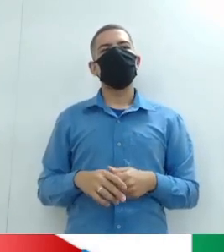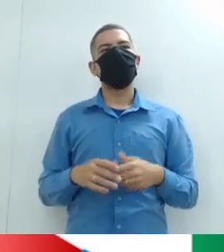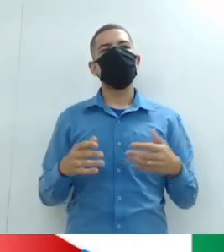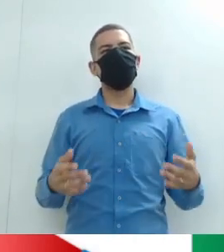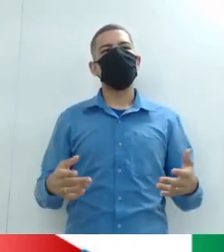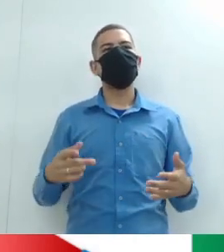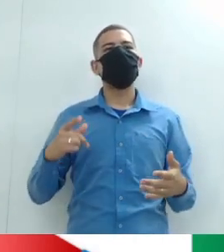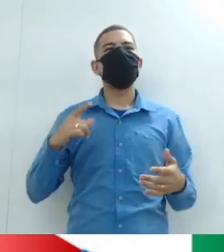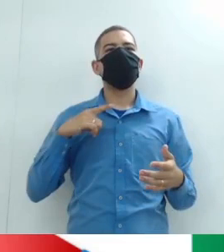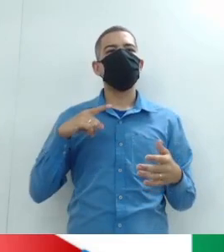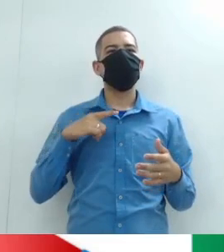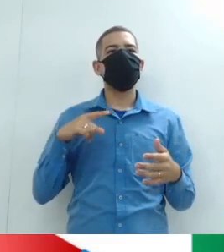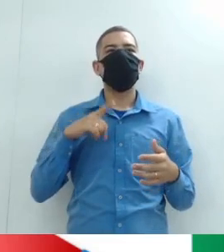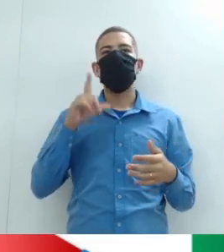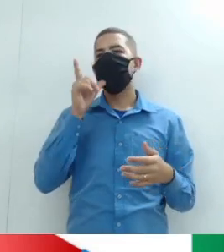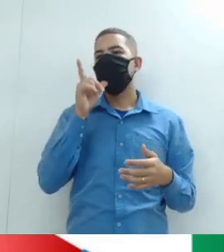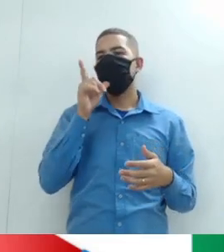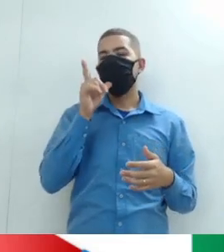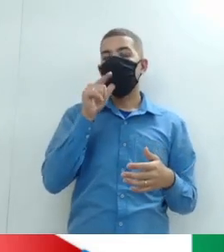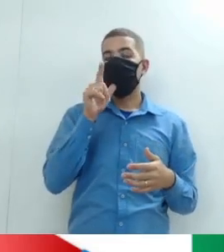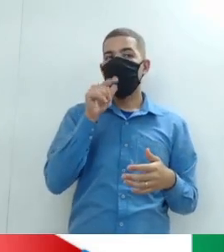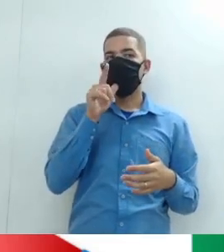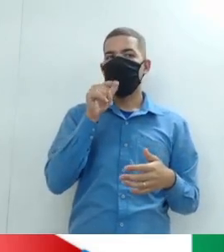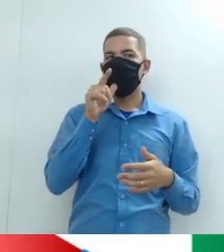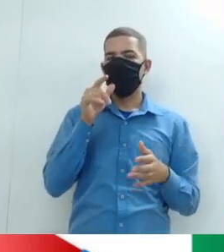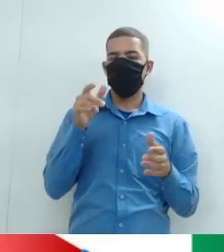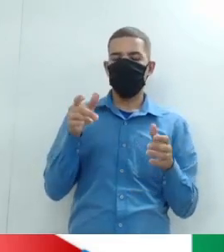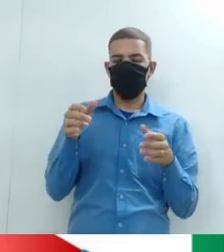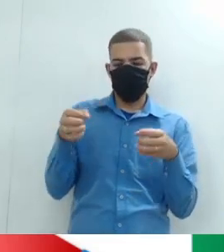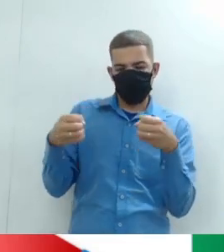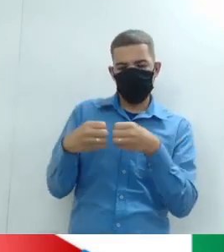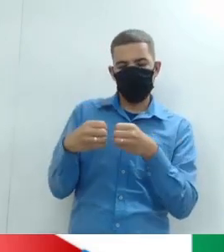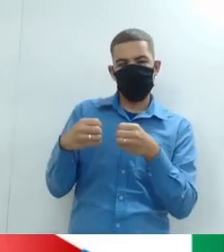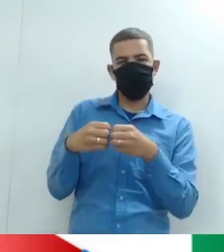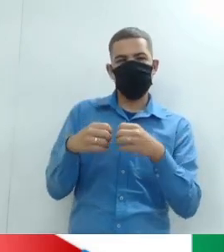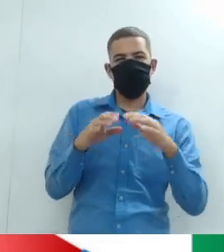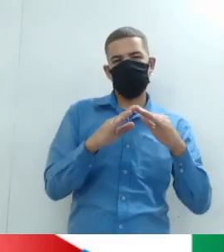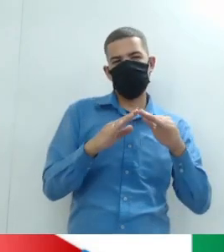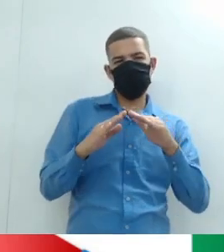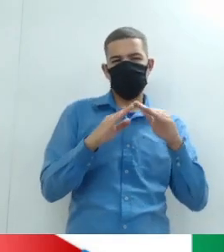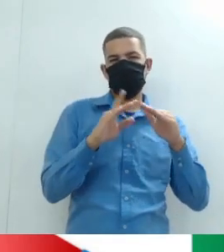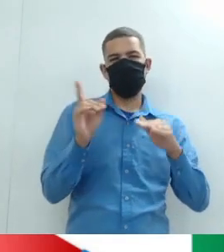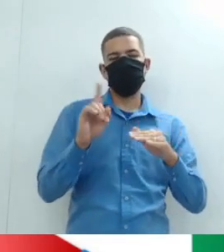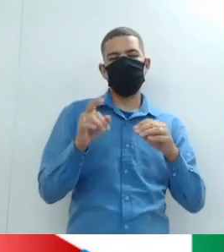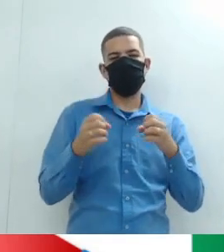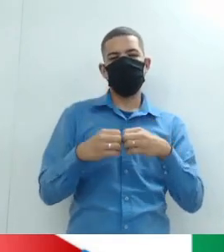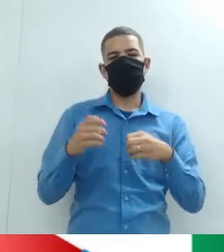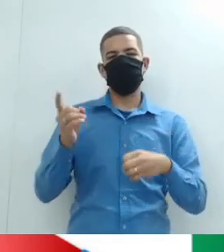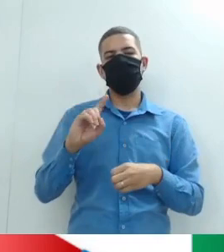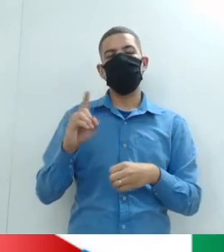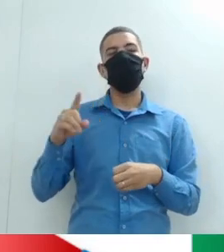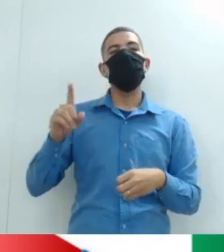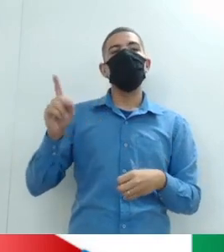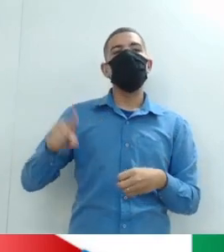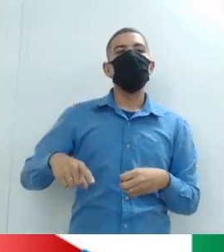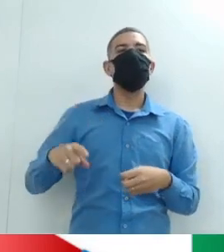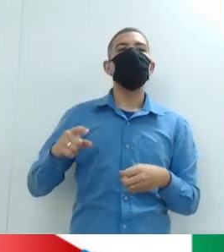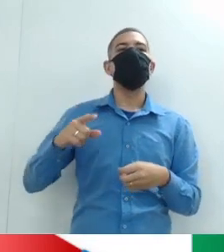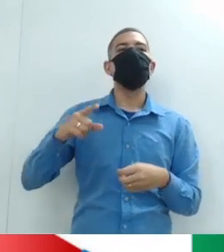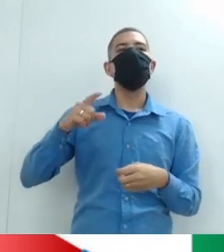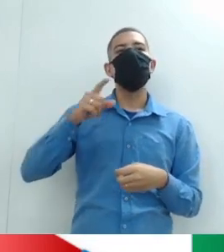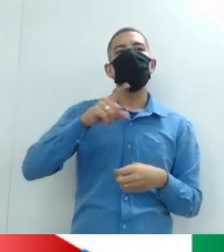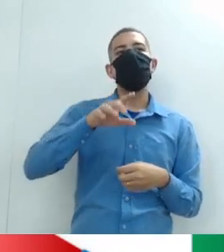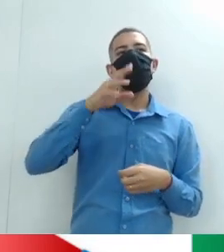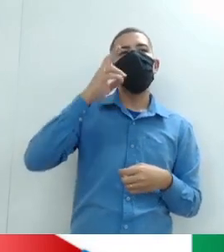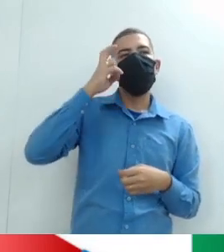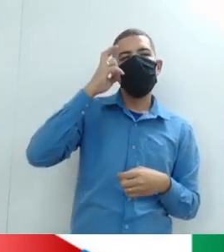a fonte de água não estava muito próximo ao local, o que vem a inteligência